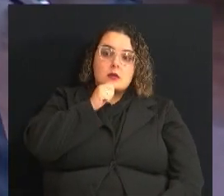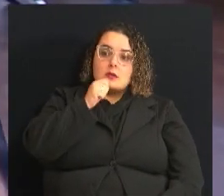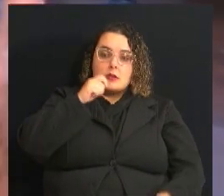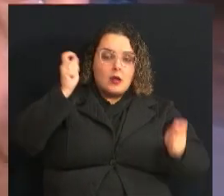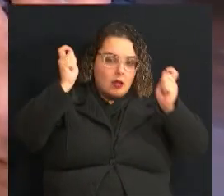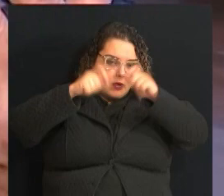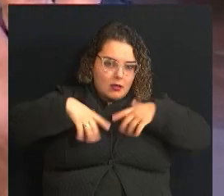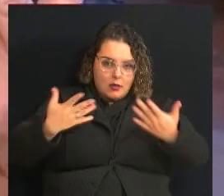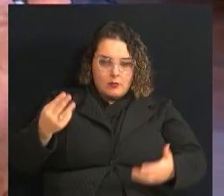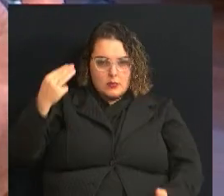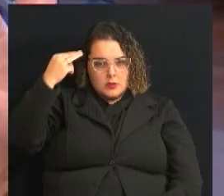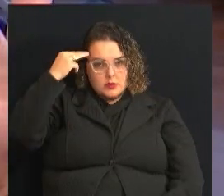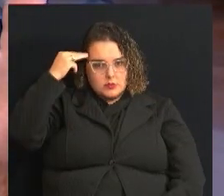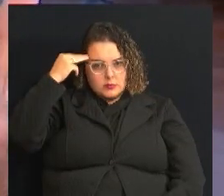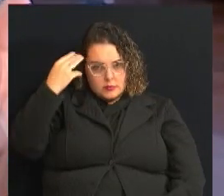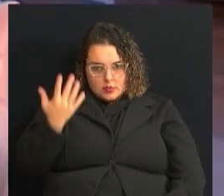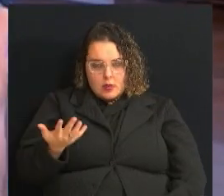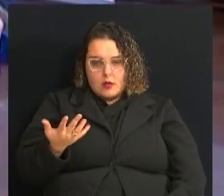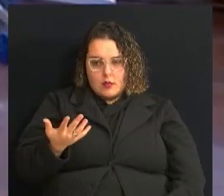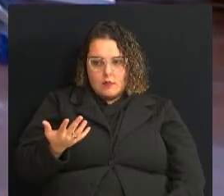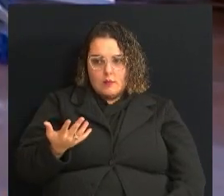capacidade mental e